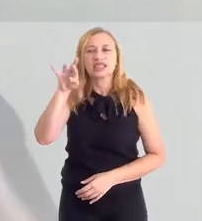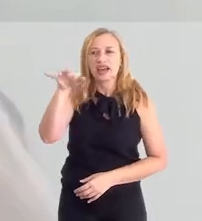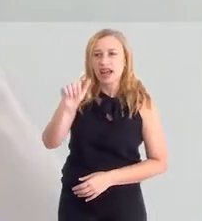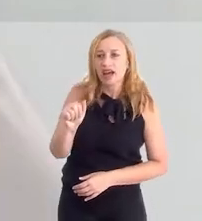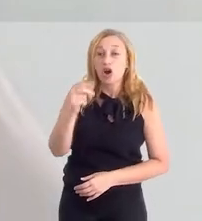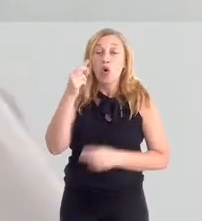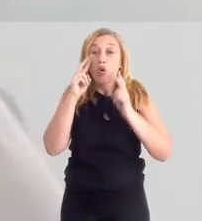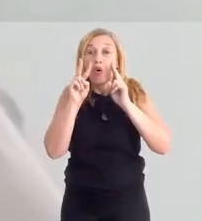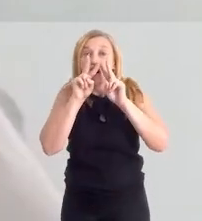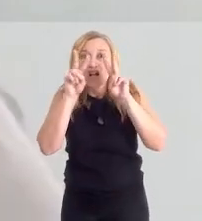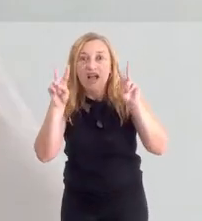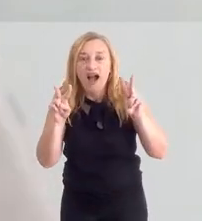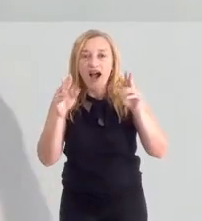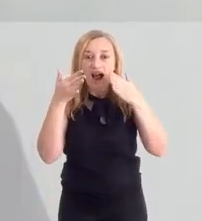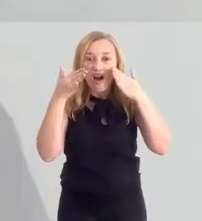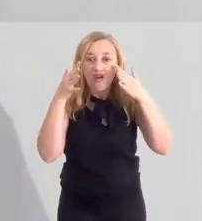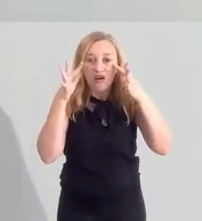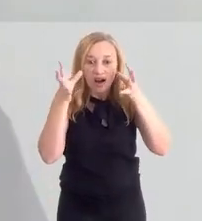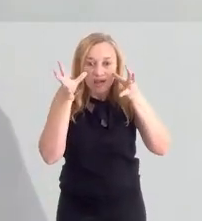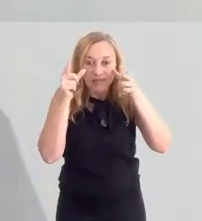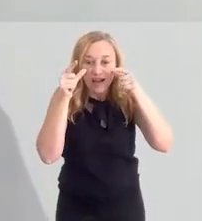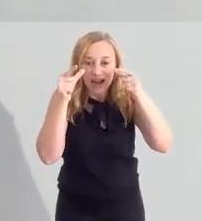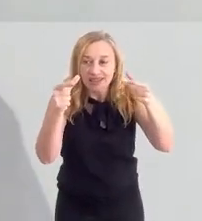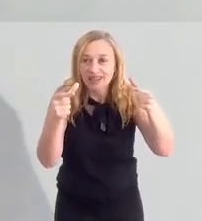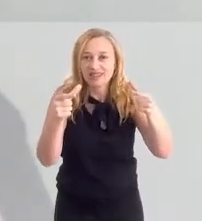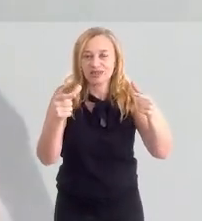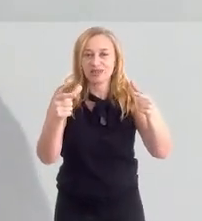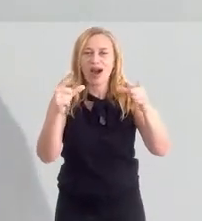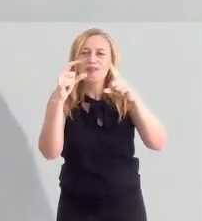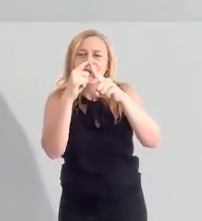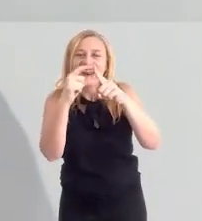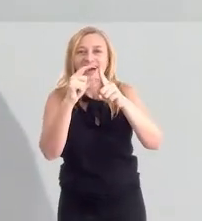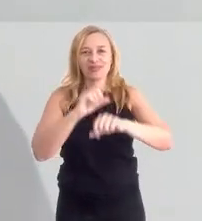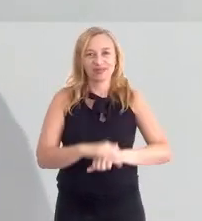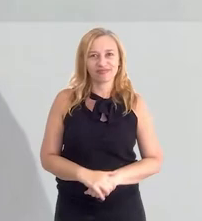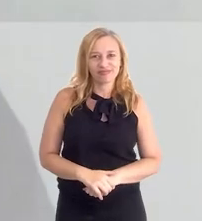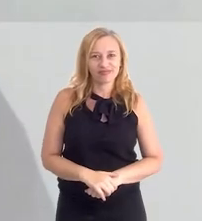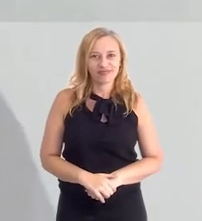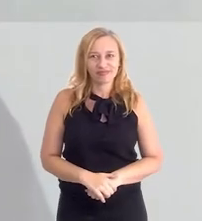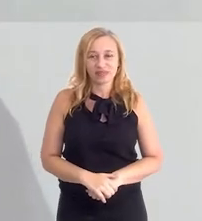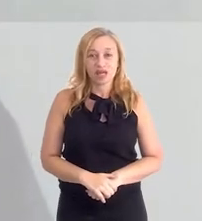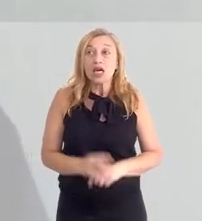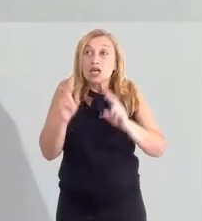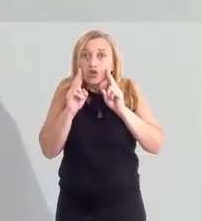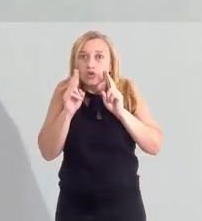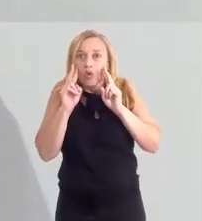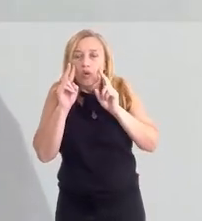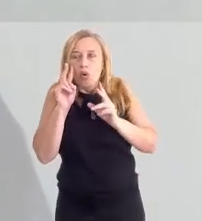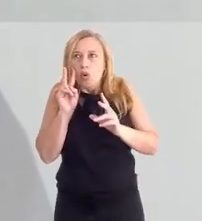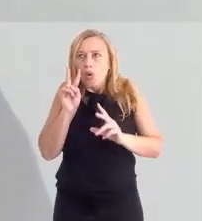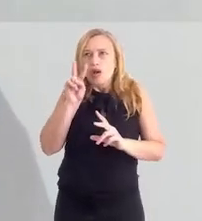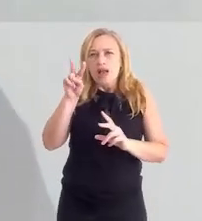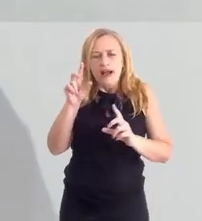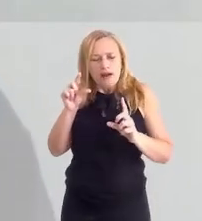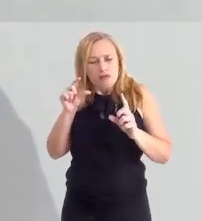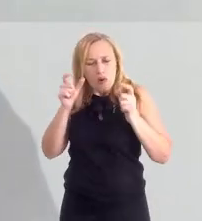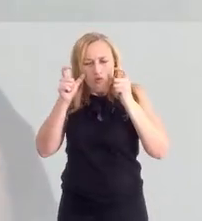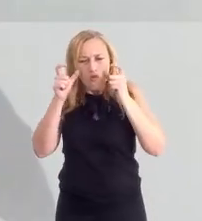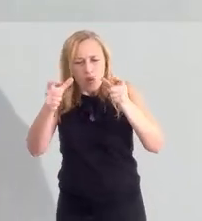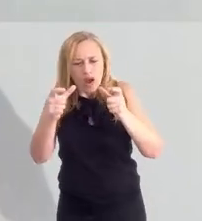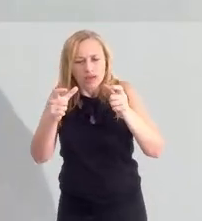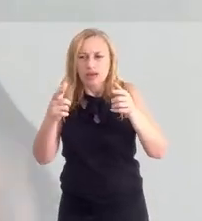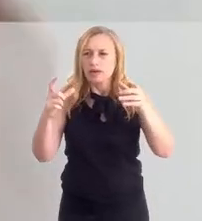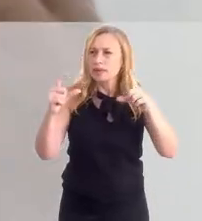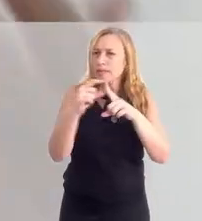literária é um olhar atento à palavra. Mas esse olhar atento à palavra, de